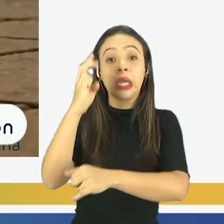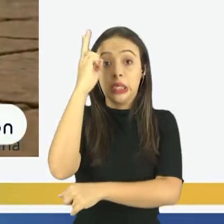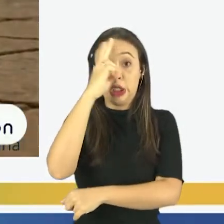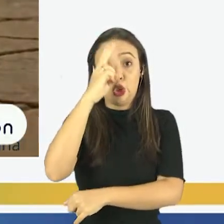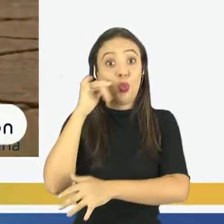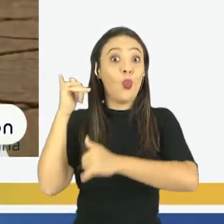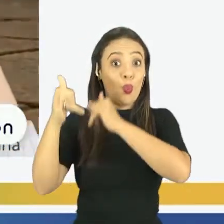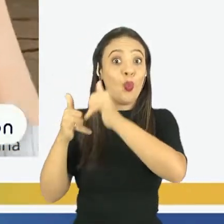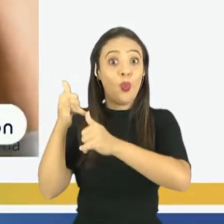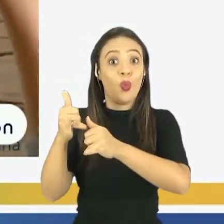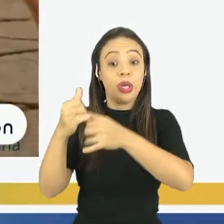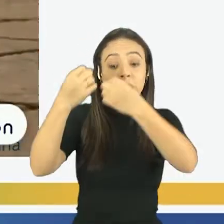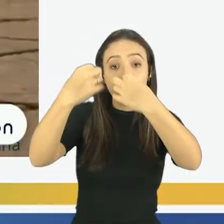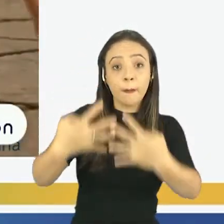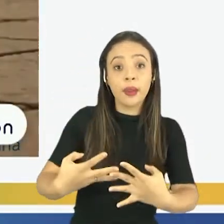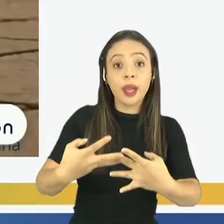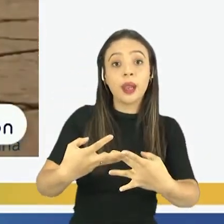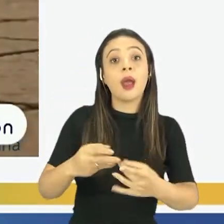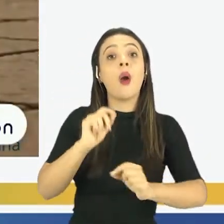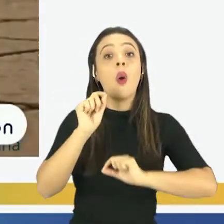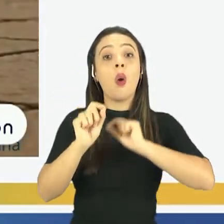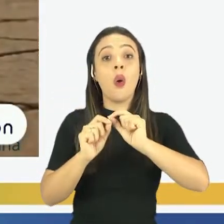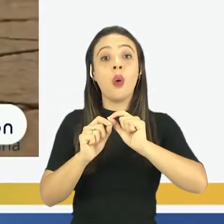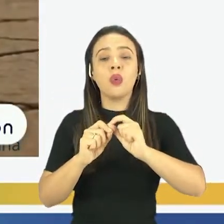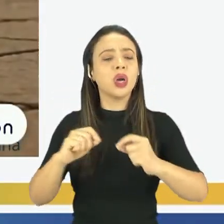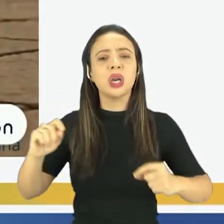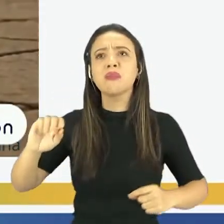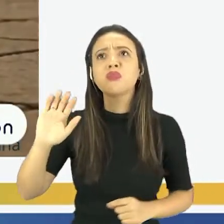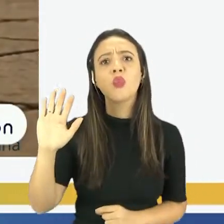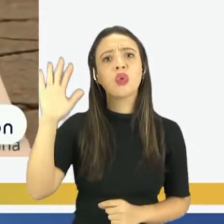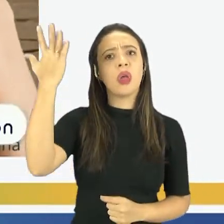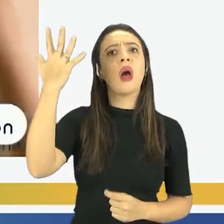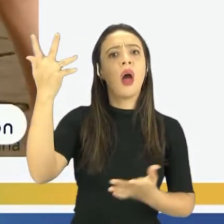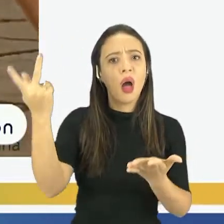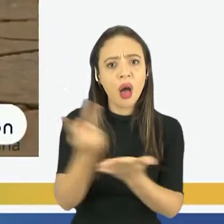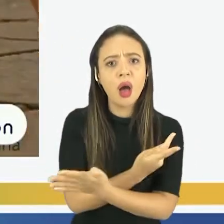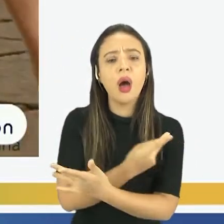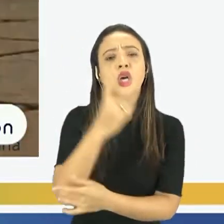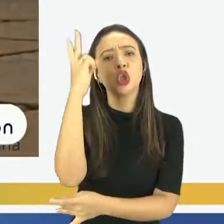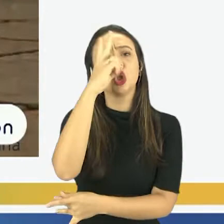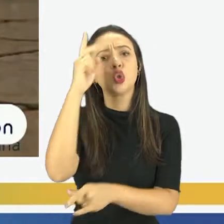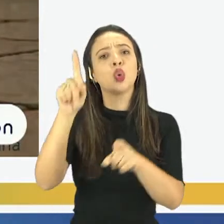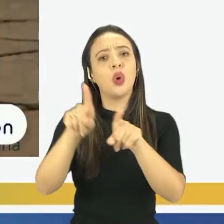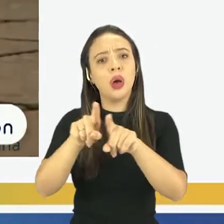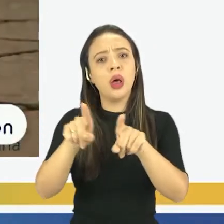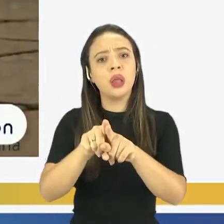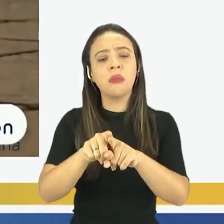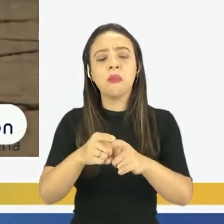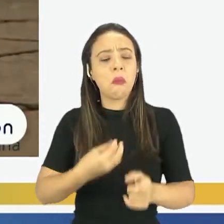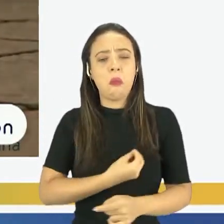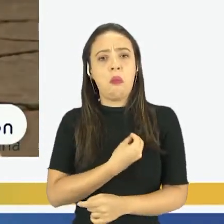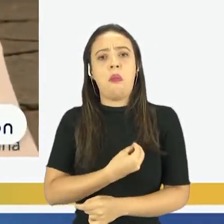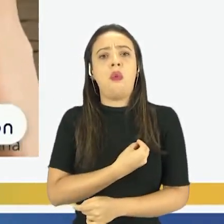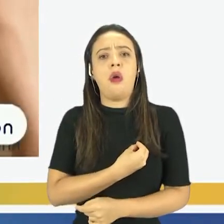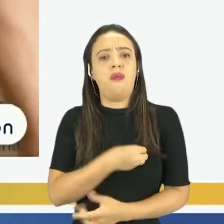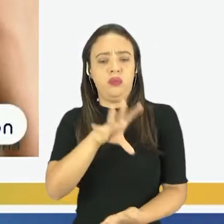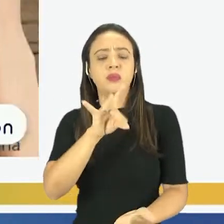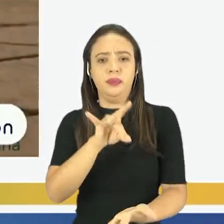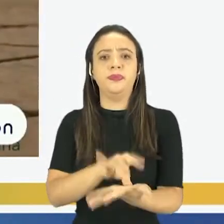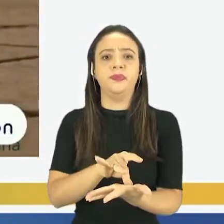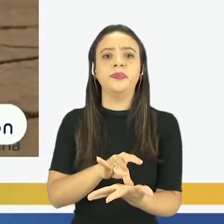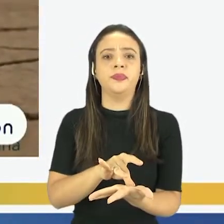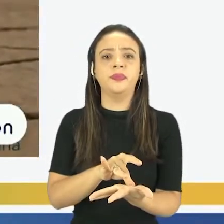histórias das lendas buscam explicar fenômenos da natureza, acontecimentos históricos ou circunstâncias da